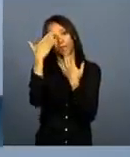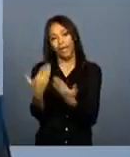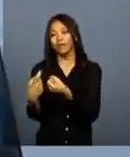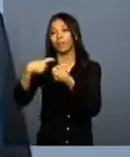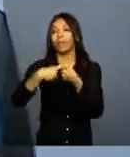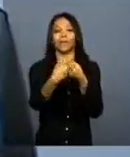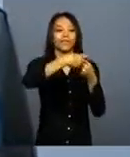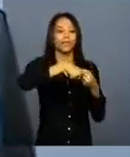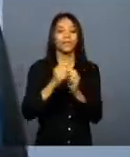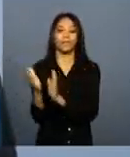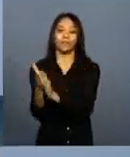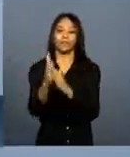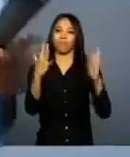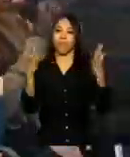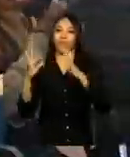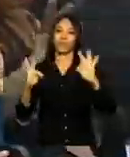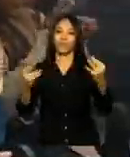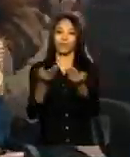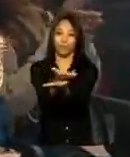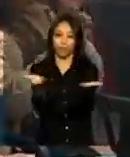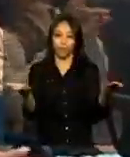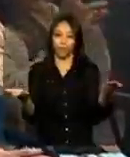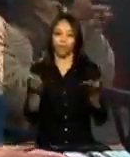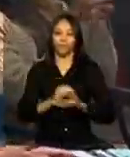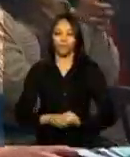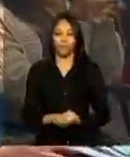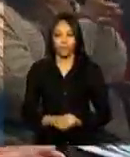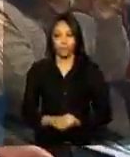parceiros, parabéns a todo mundo.